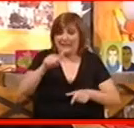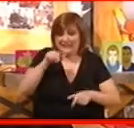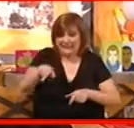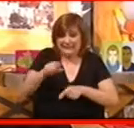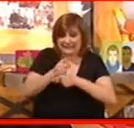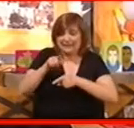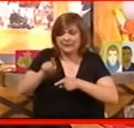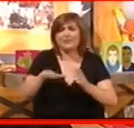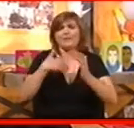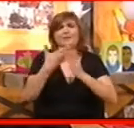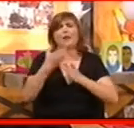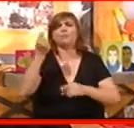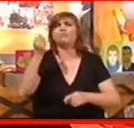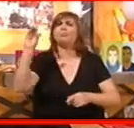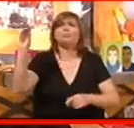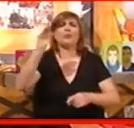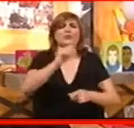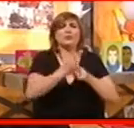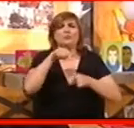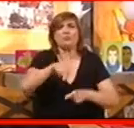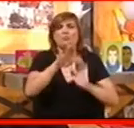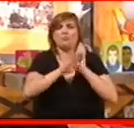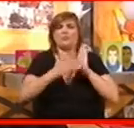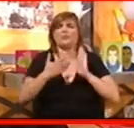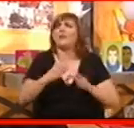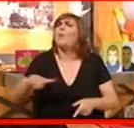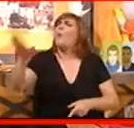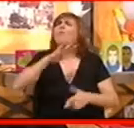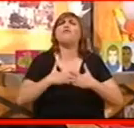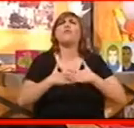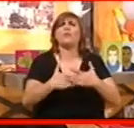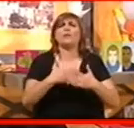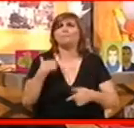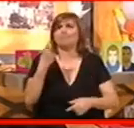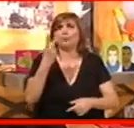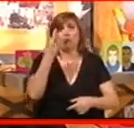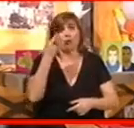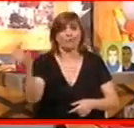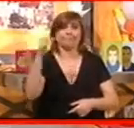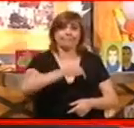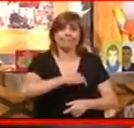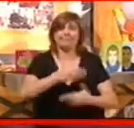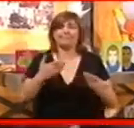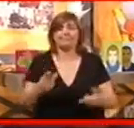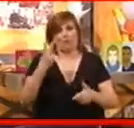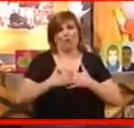refrigerante patrocinar o programa. Onde é que estão os voluntários? Preciso mais de dois voluntários. Onde é que estão os voluntários? Cá estão